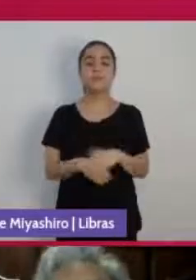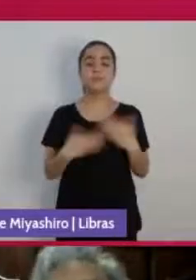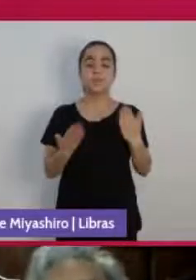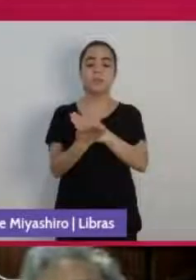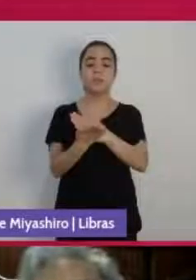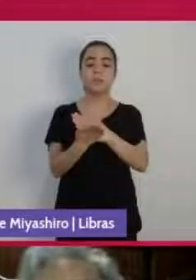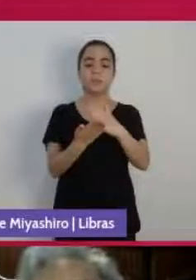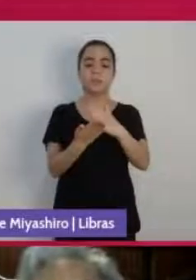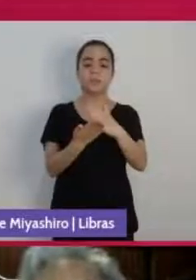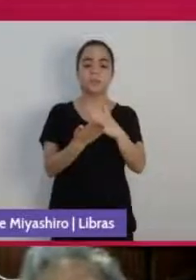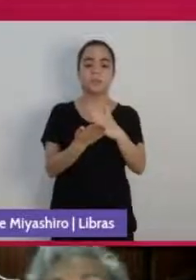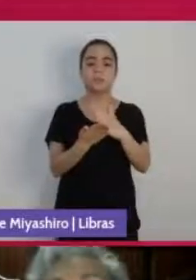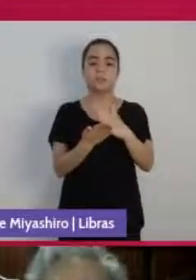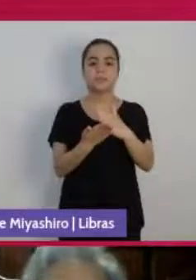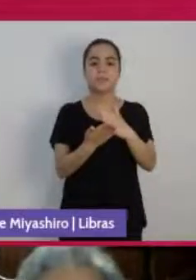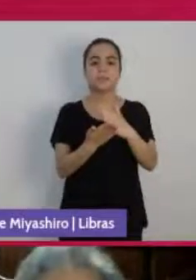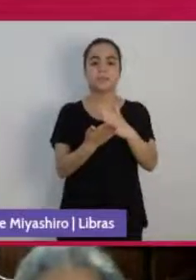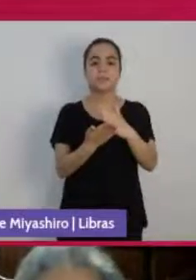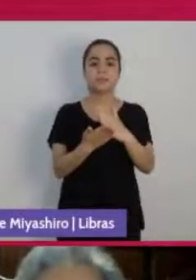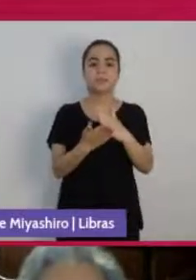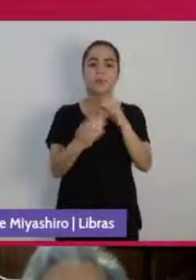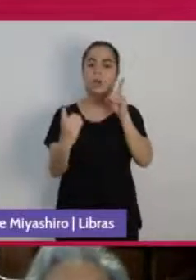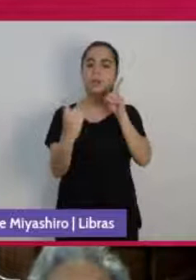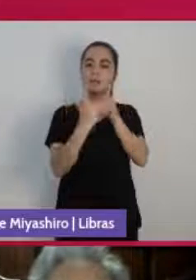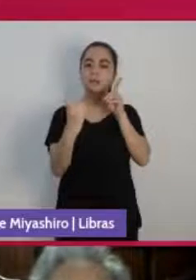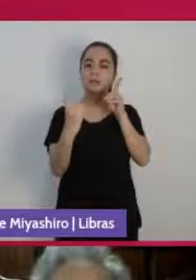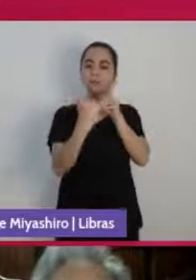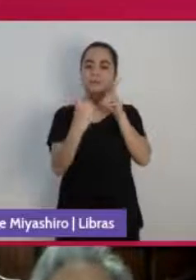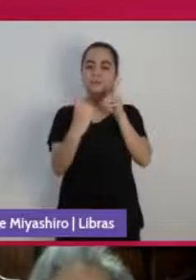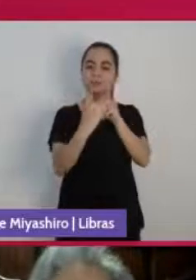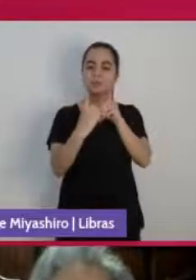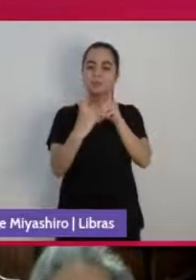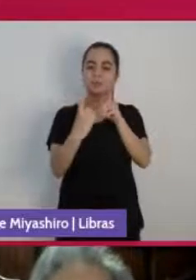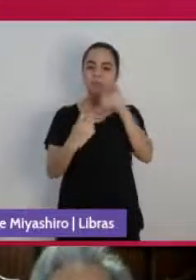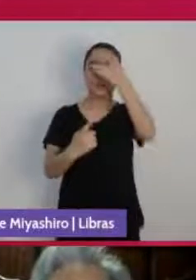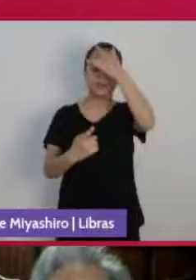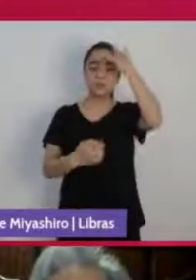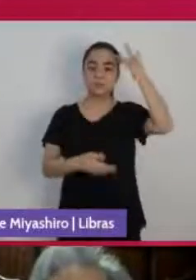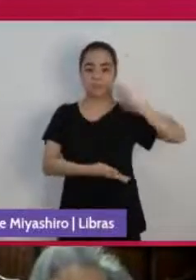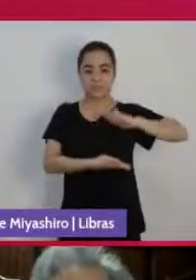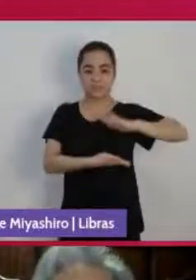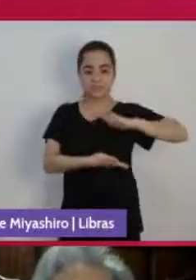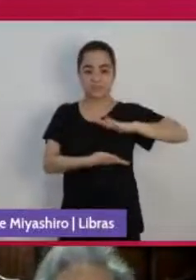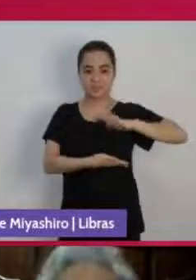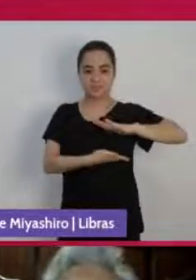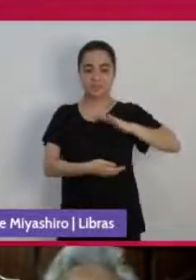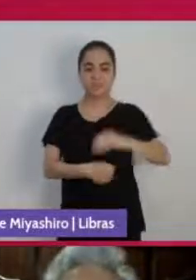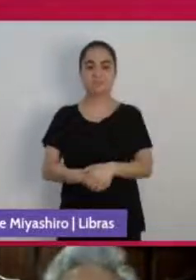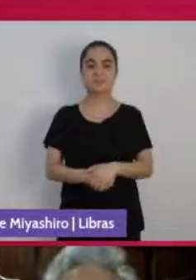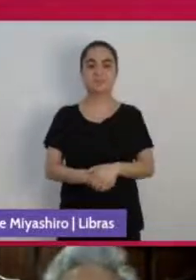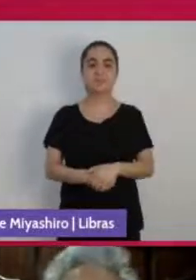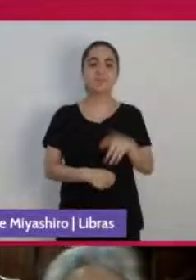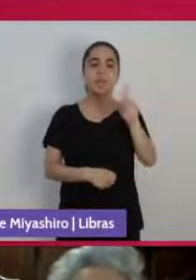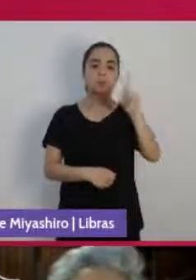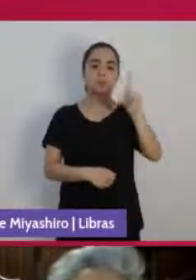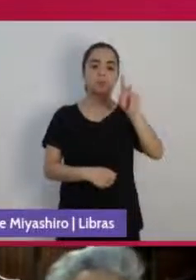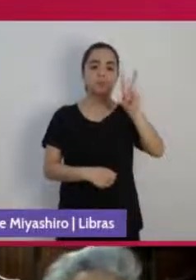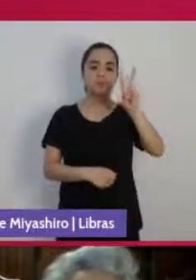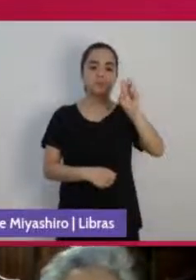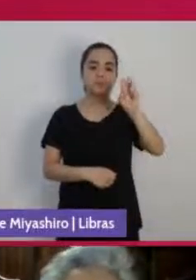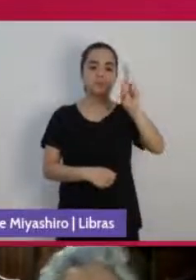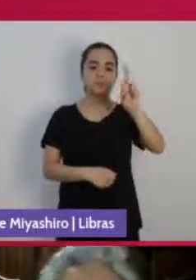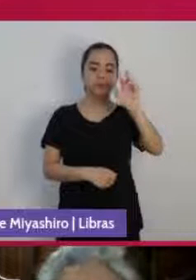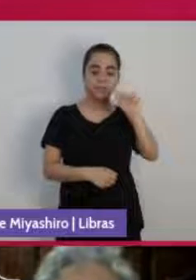começar falando do atendimento a paciente de mamografia. A professora Vera Lúcia, há